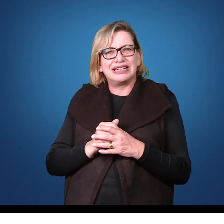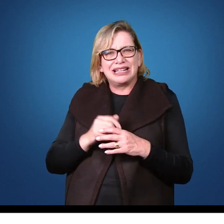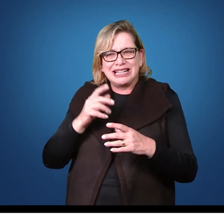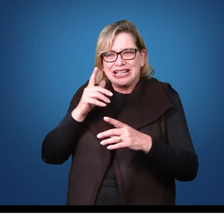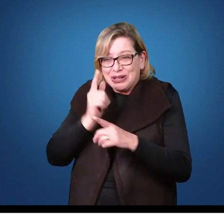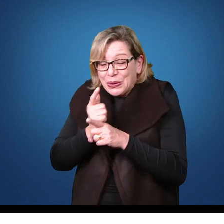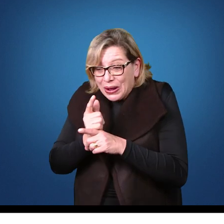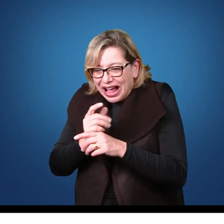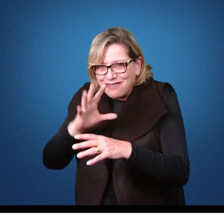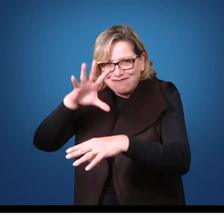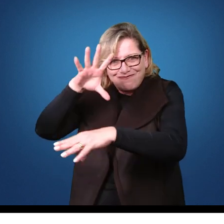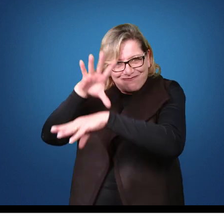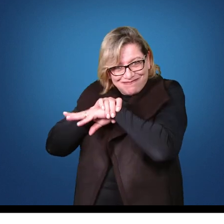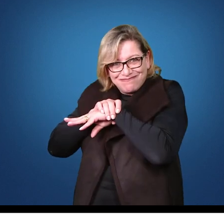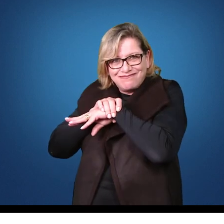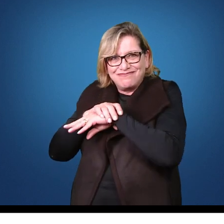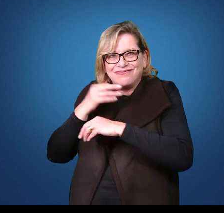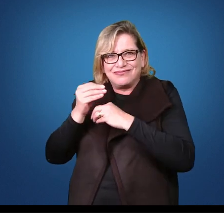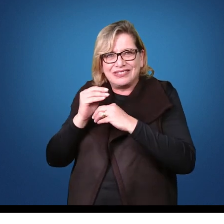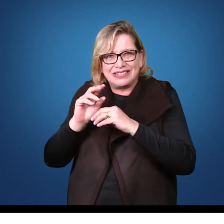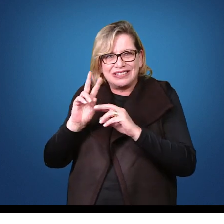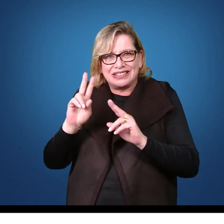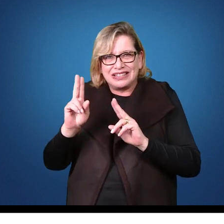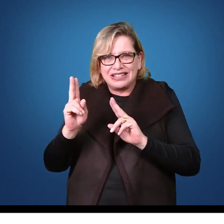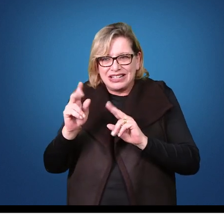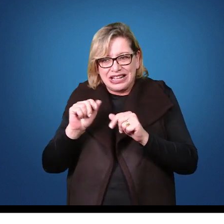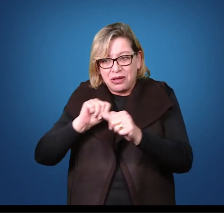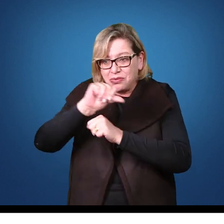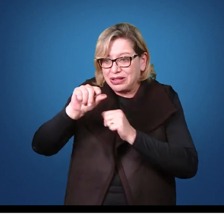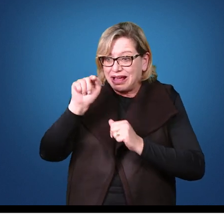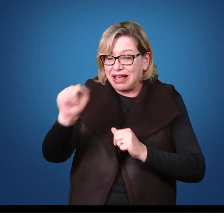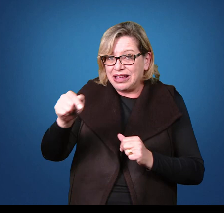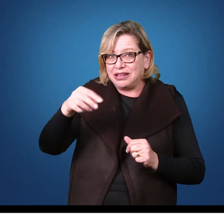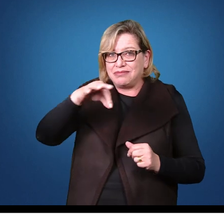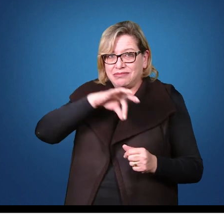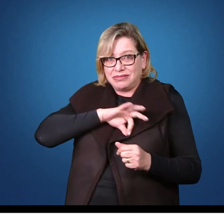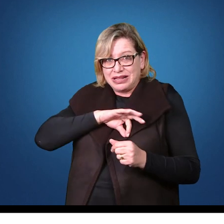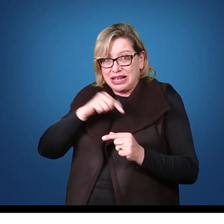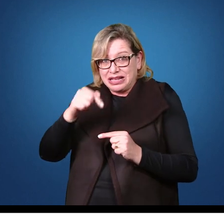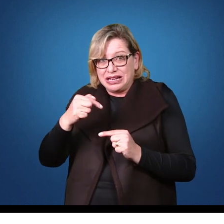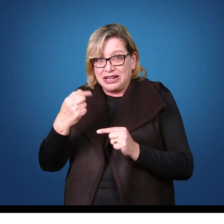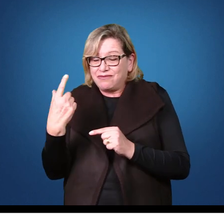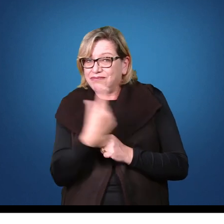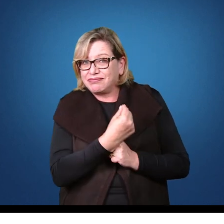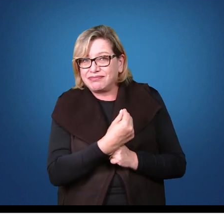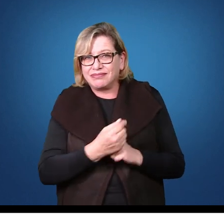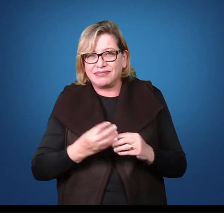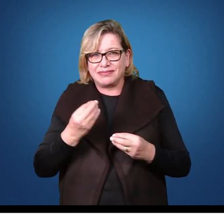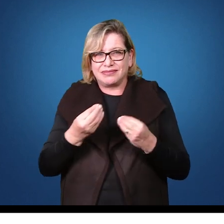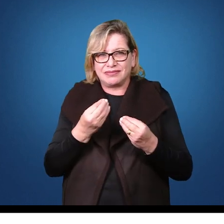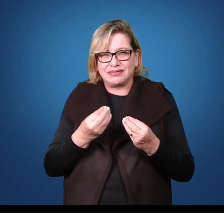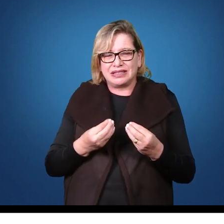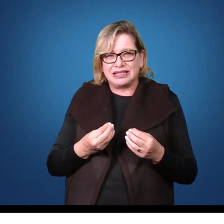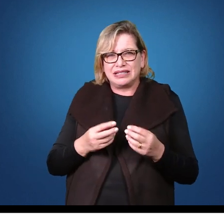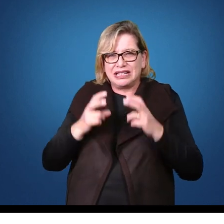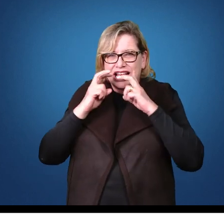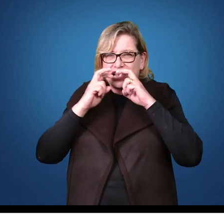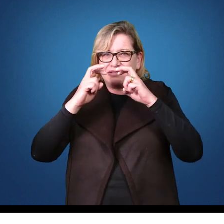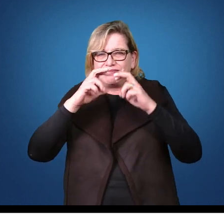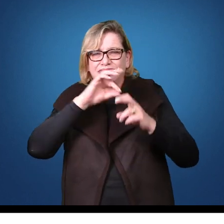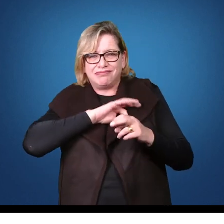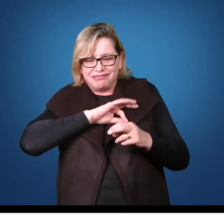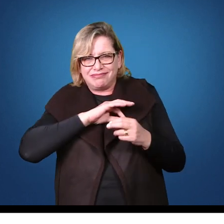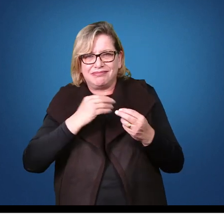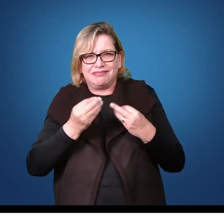Pegou! Daí você vira policial e ele bandoleiro. Ele vai dizer, bandoleiro! Daí você grita,